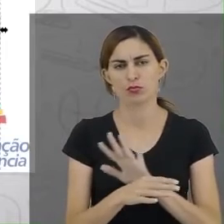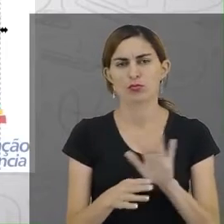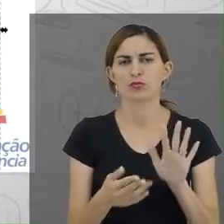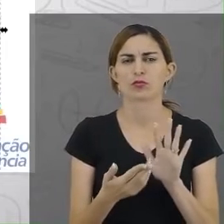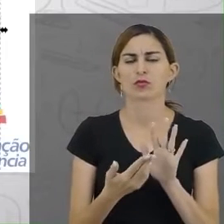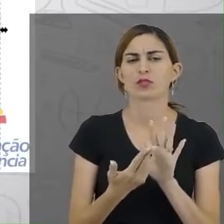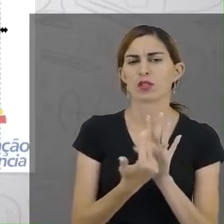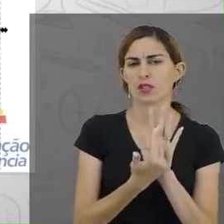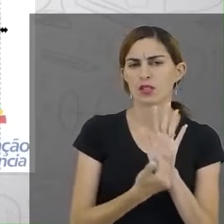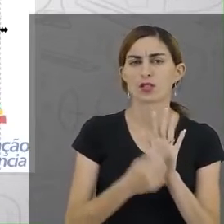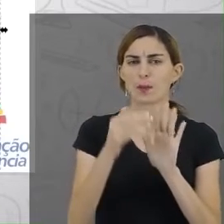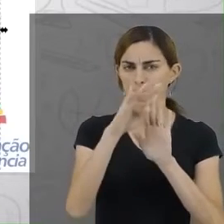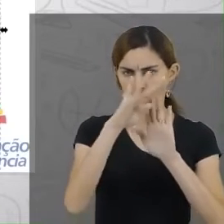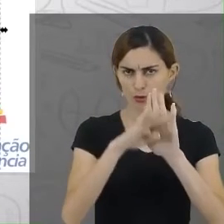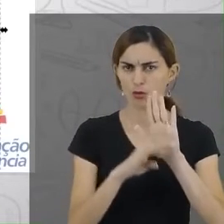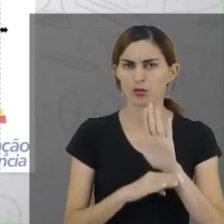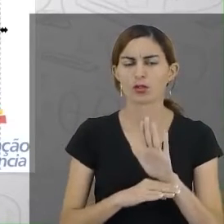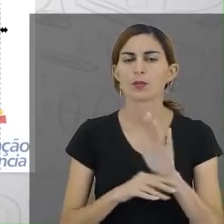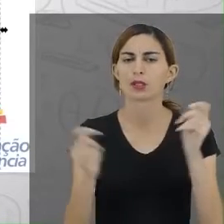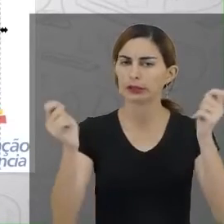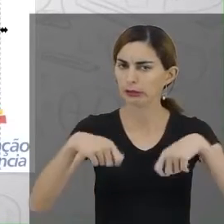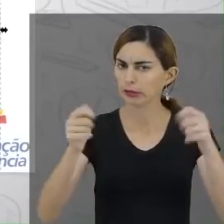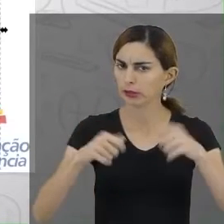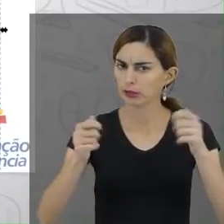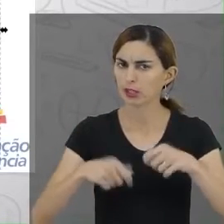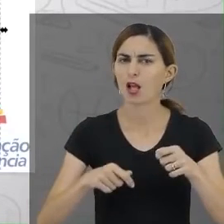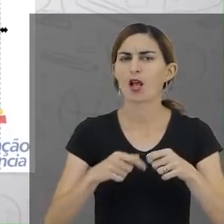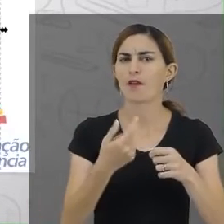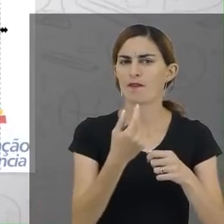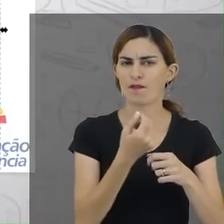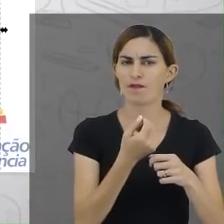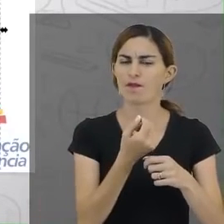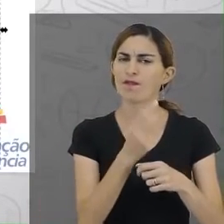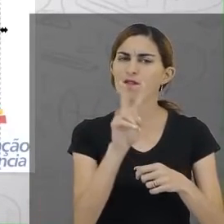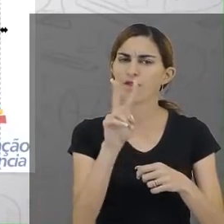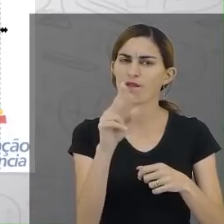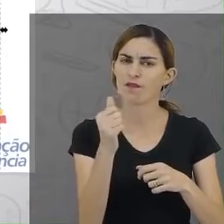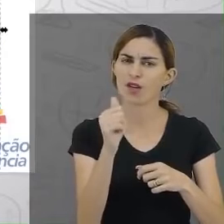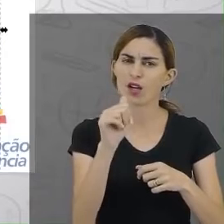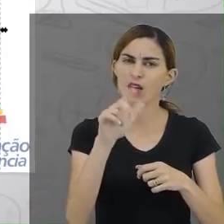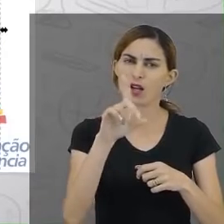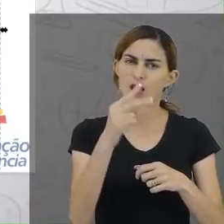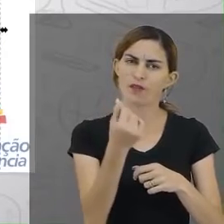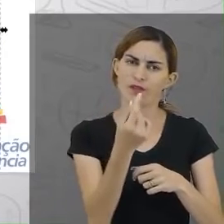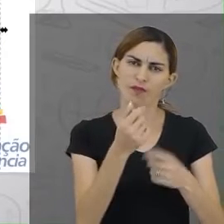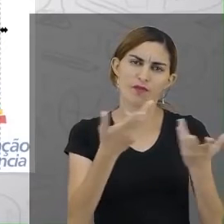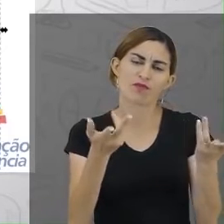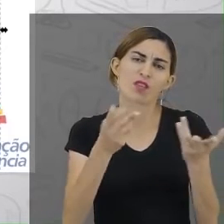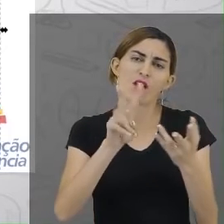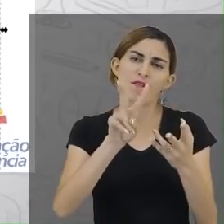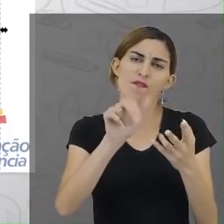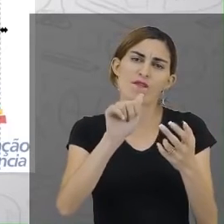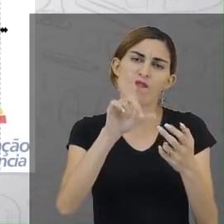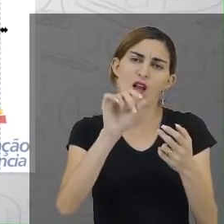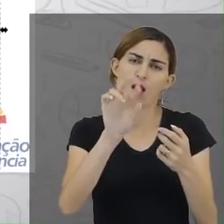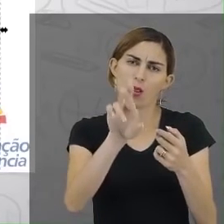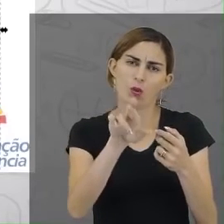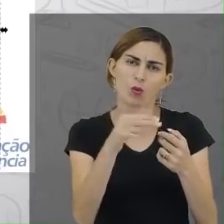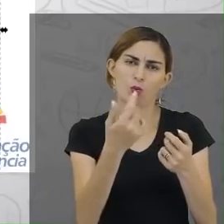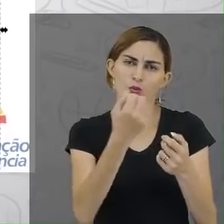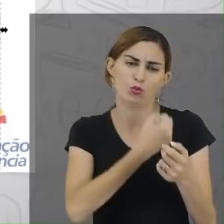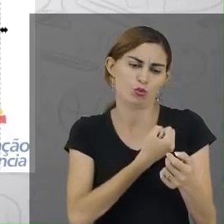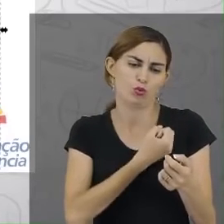vetorial, esse programa nos possibilita dar valores fracionários, mas isso nunca é